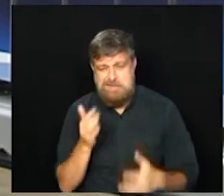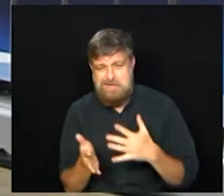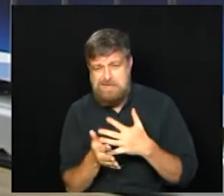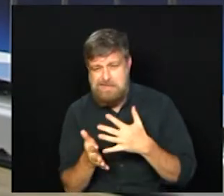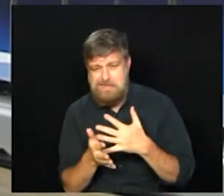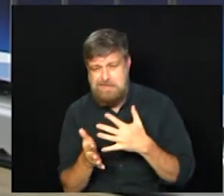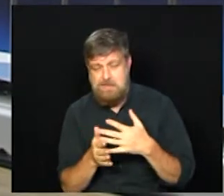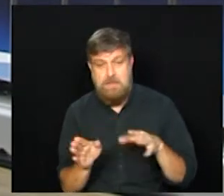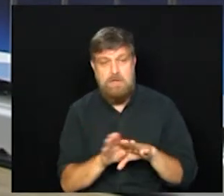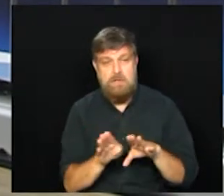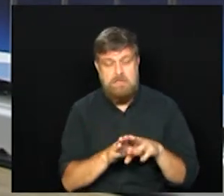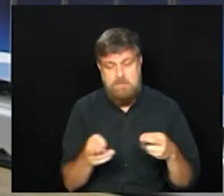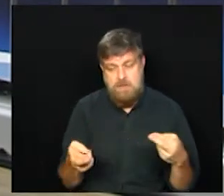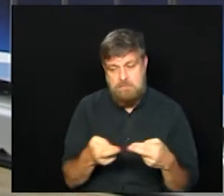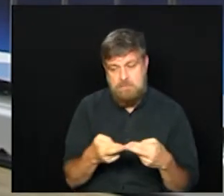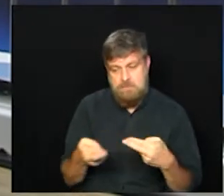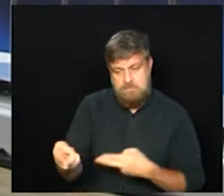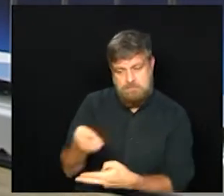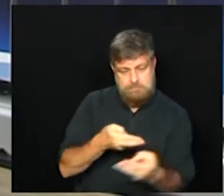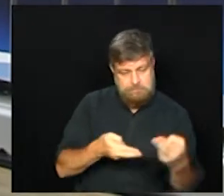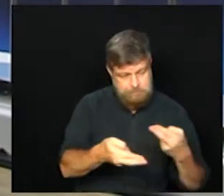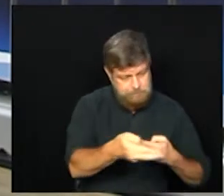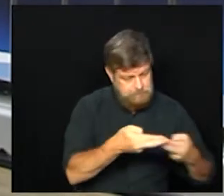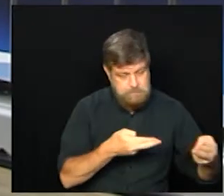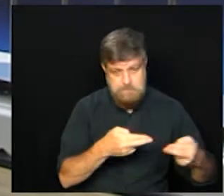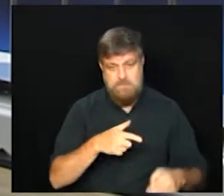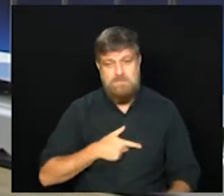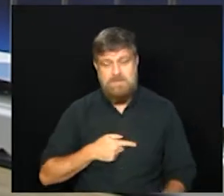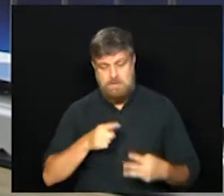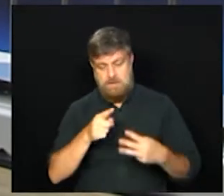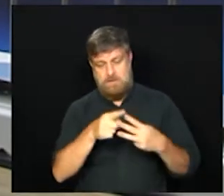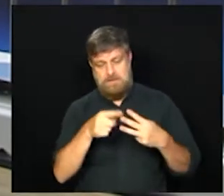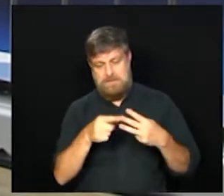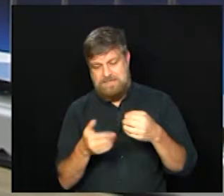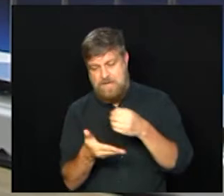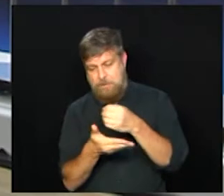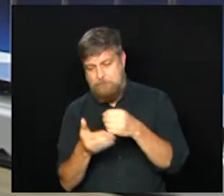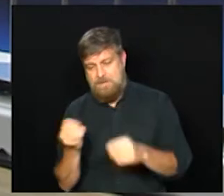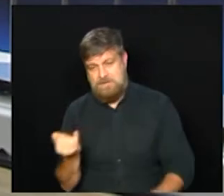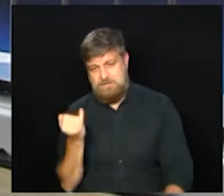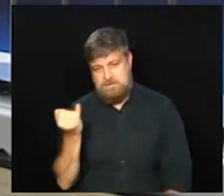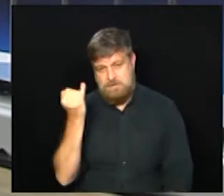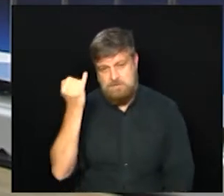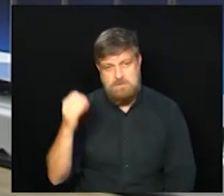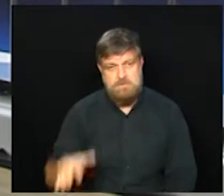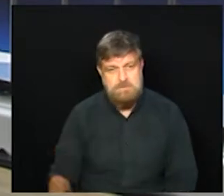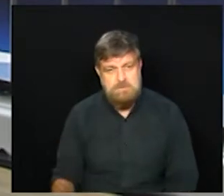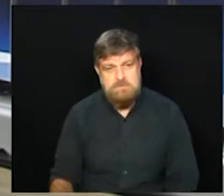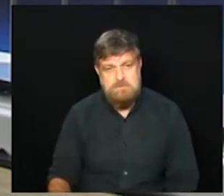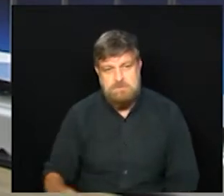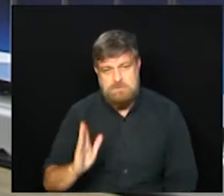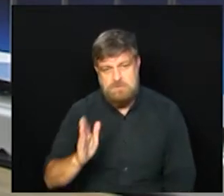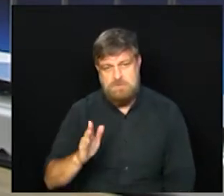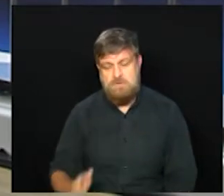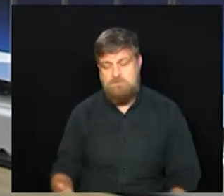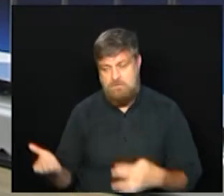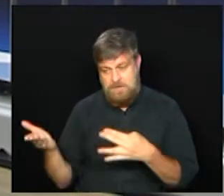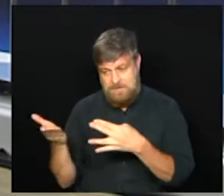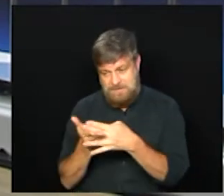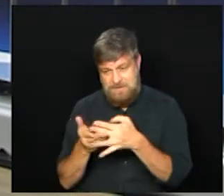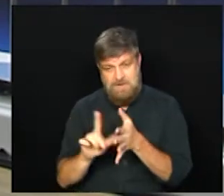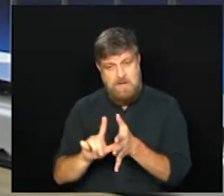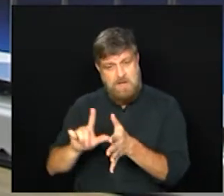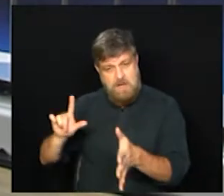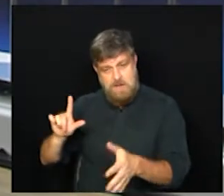mais interligada. Em pouco tempo a gente já citou 3 pilares importantes aí. Já eu vou fazer o intervalo. Antes